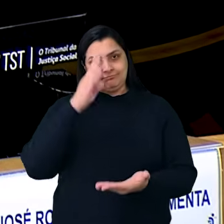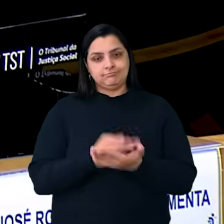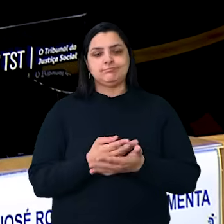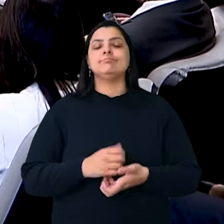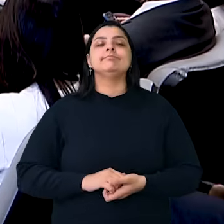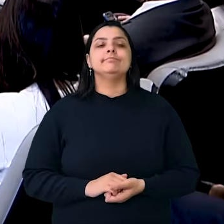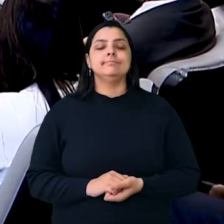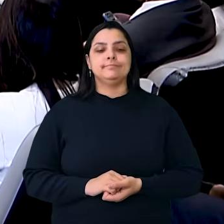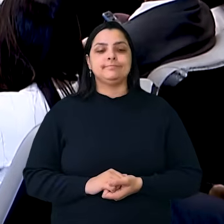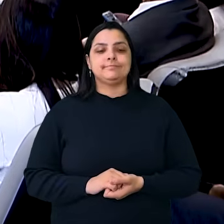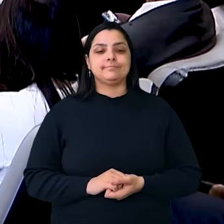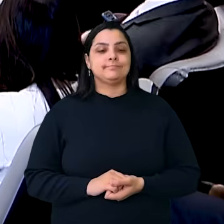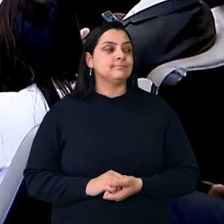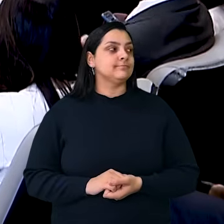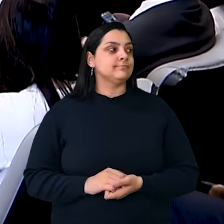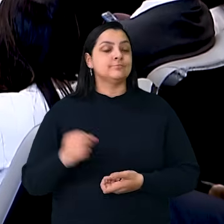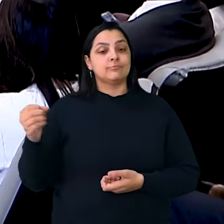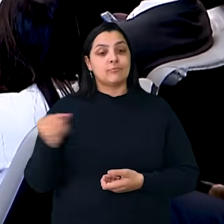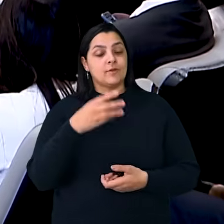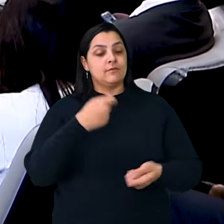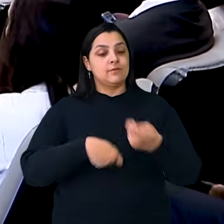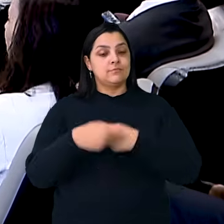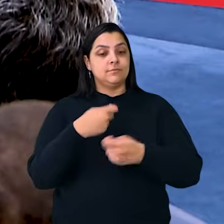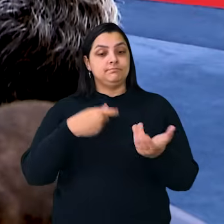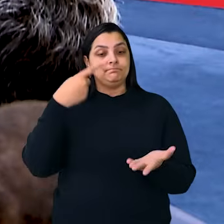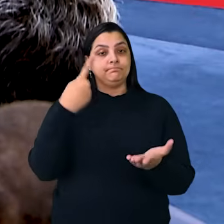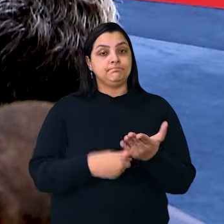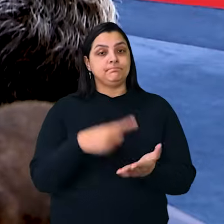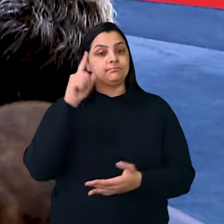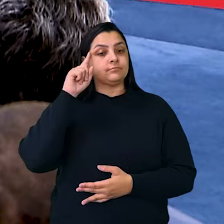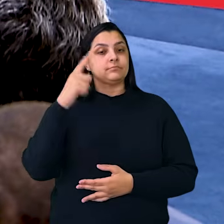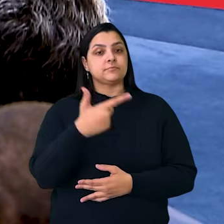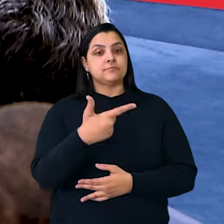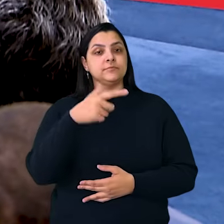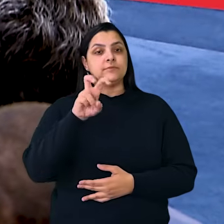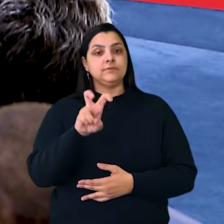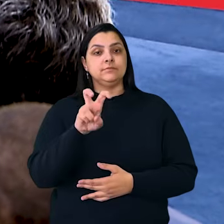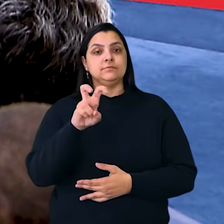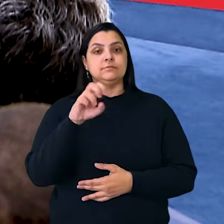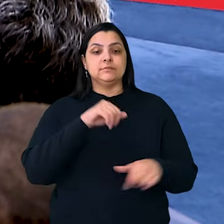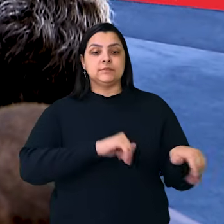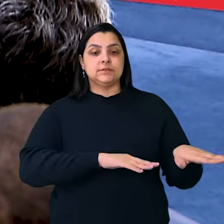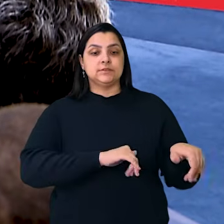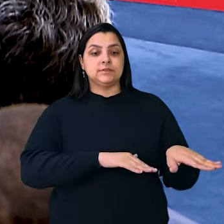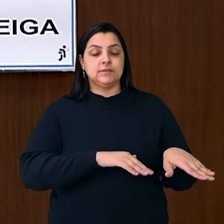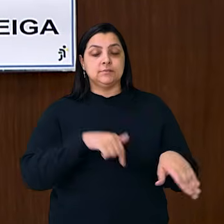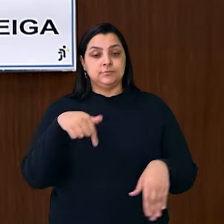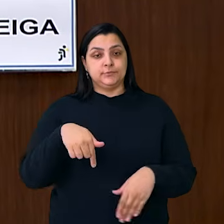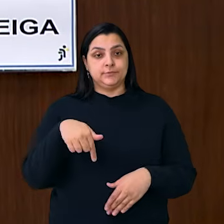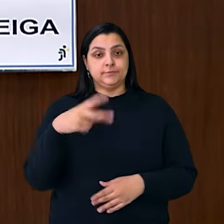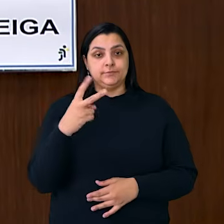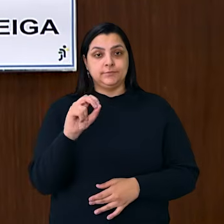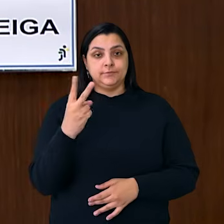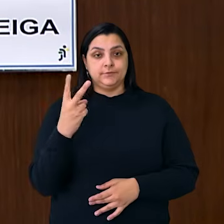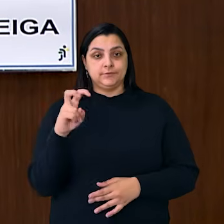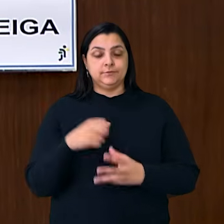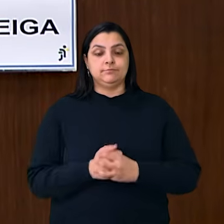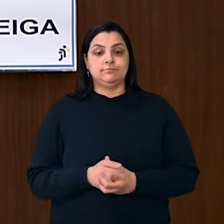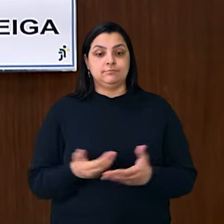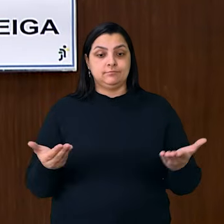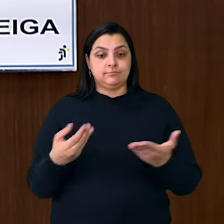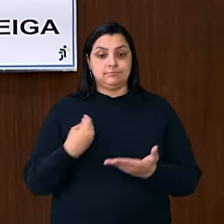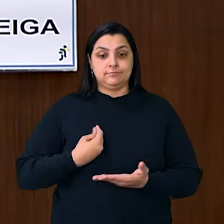dos meus pares. A posse da nova administração está marcada para 25 de setembro deste ano. O atual presidente